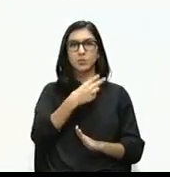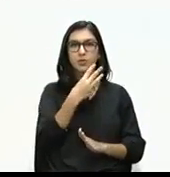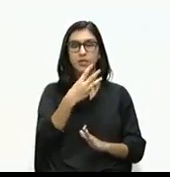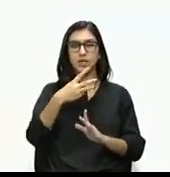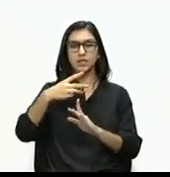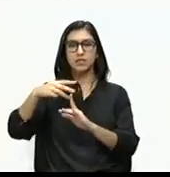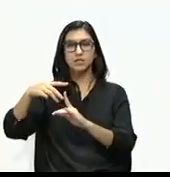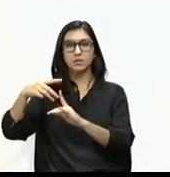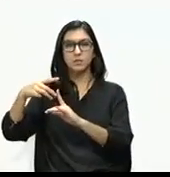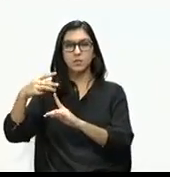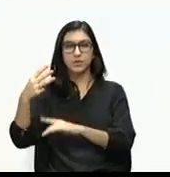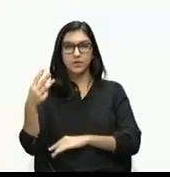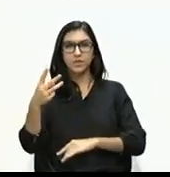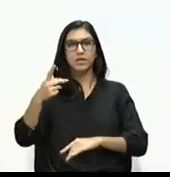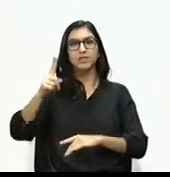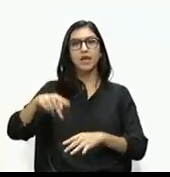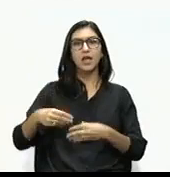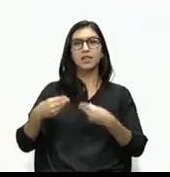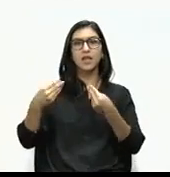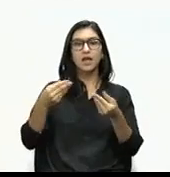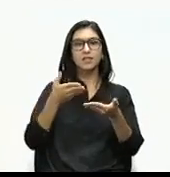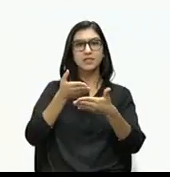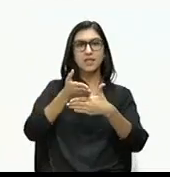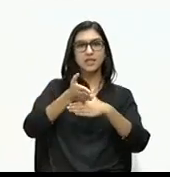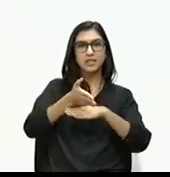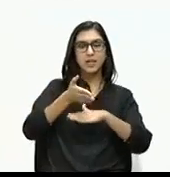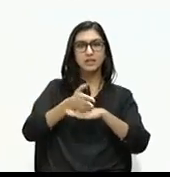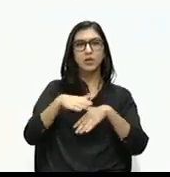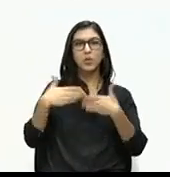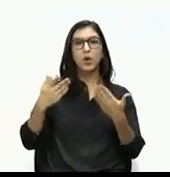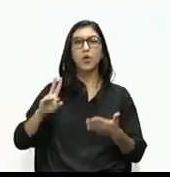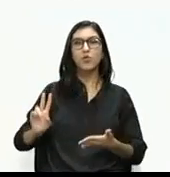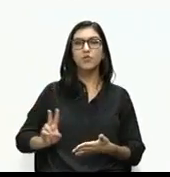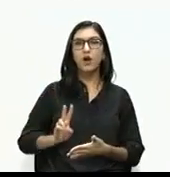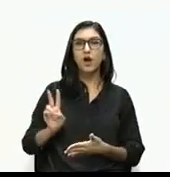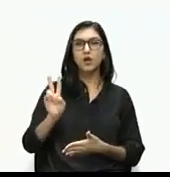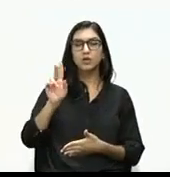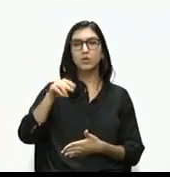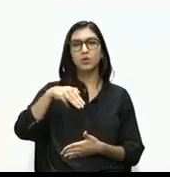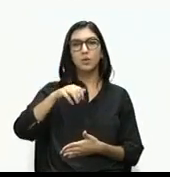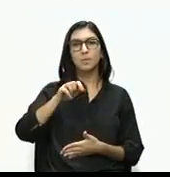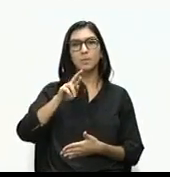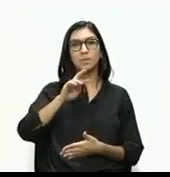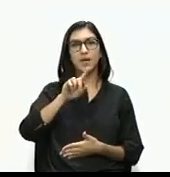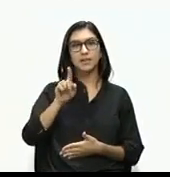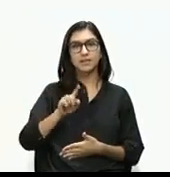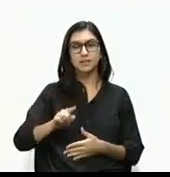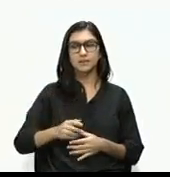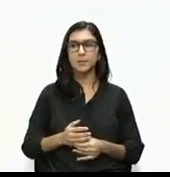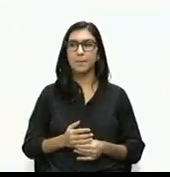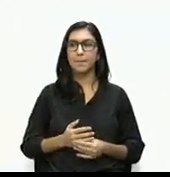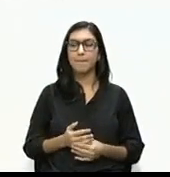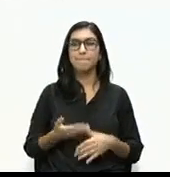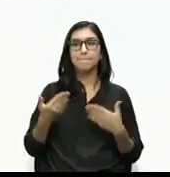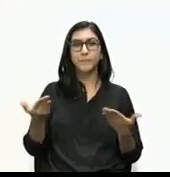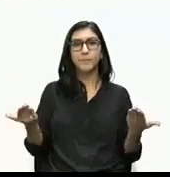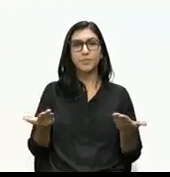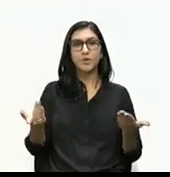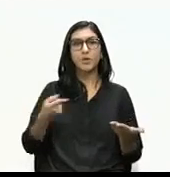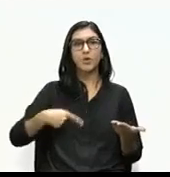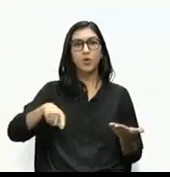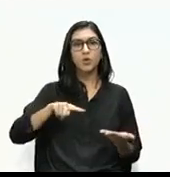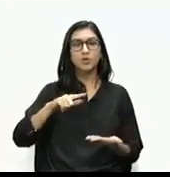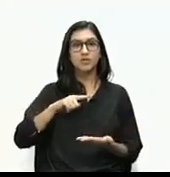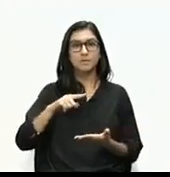3x3, então vão ser dadas as entradas, quais são os valores dessa matriz. Bem, então, agora nós